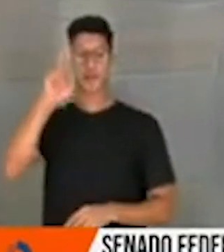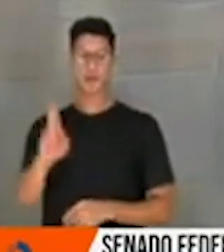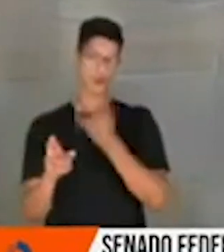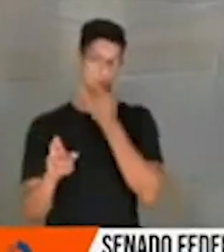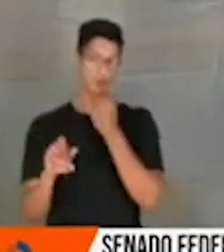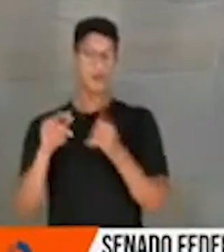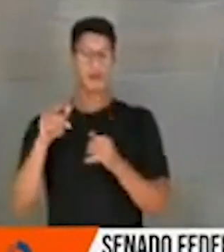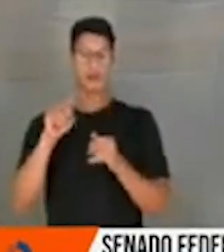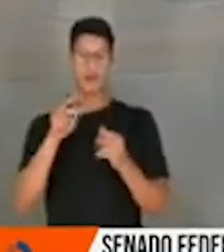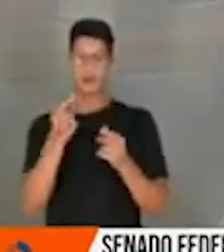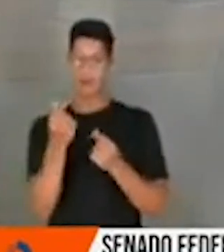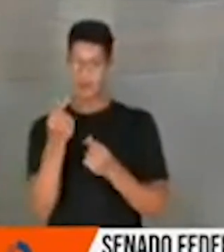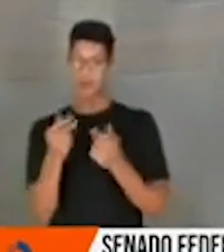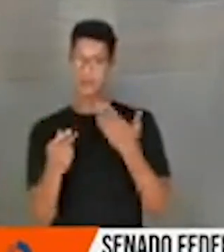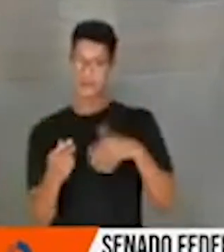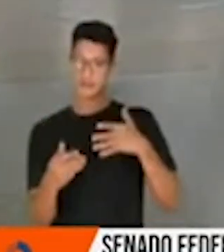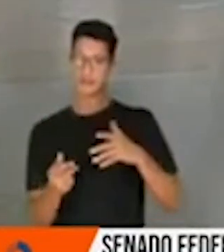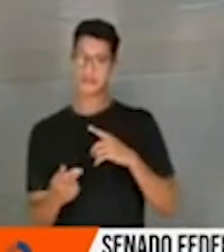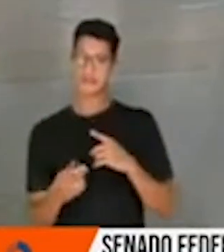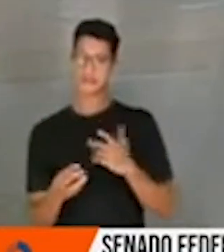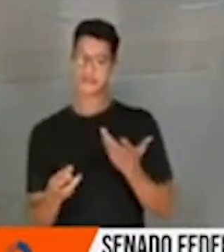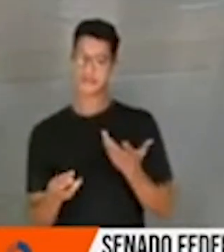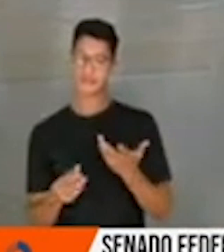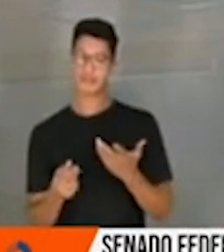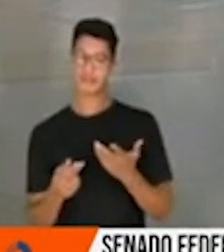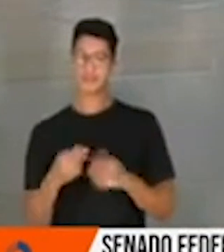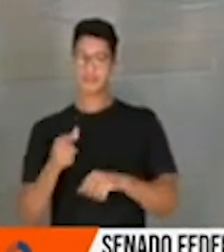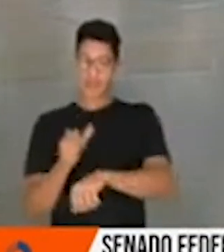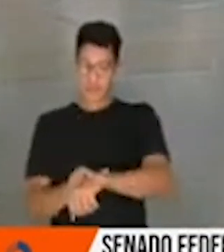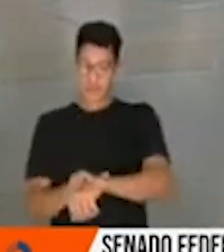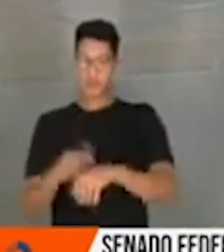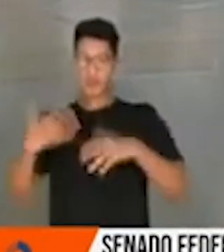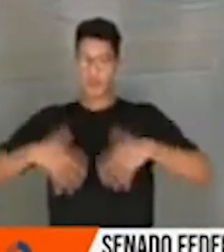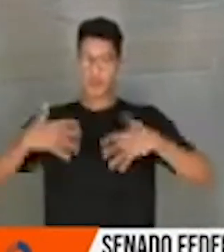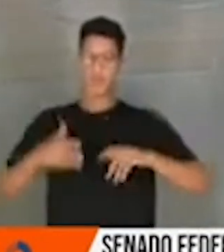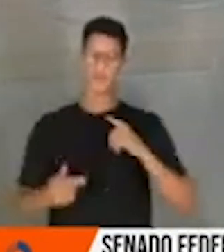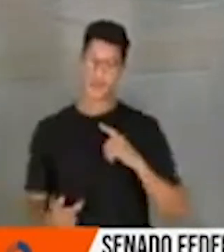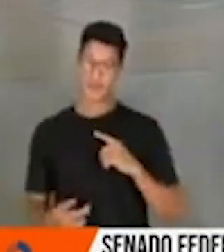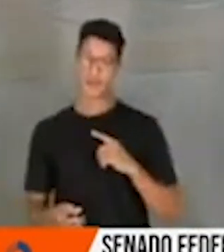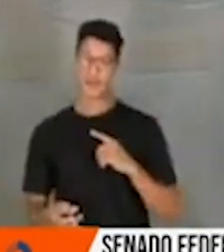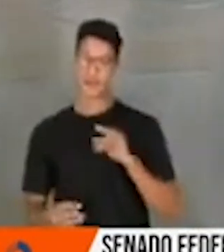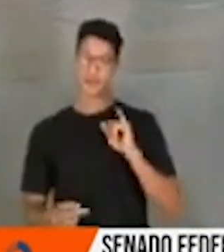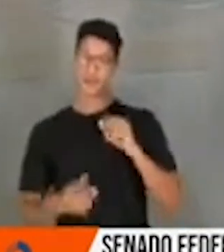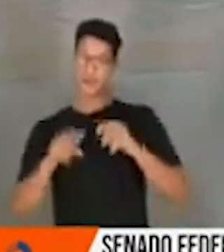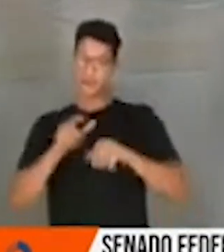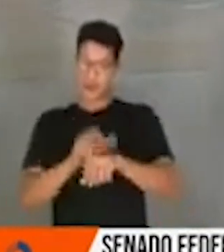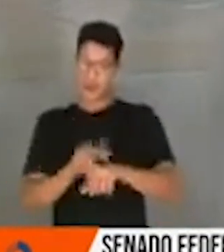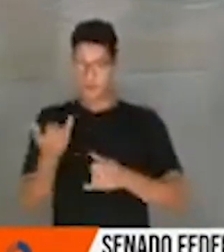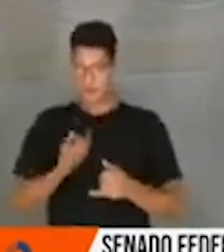R$ 78 mil, ou seja, é um preço de relógios de luxo. Se não foi relógio, me